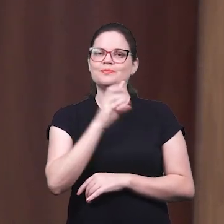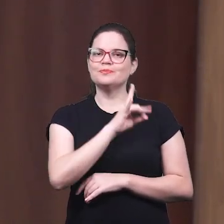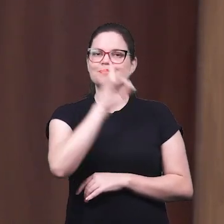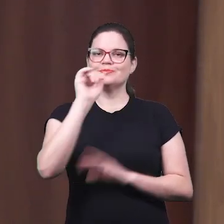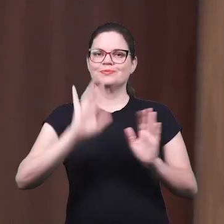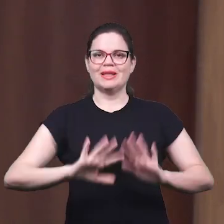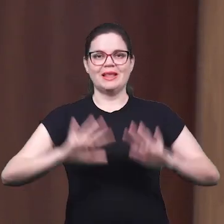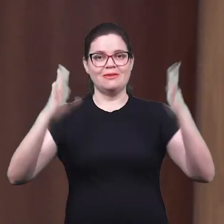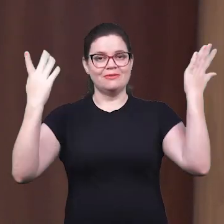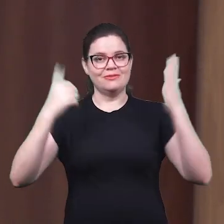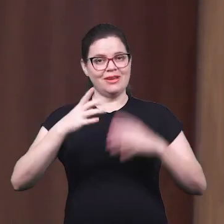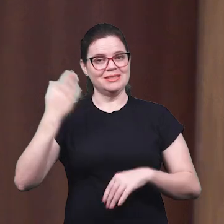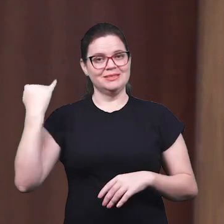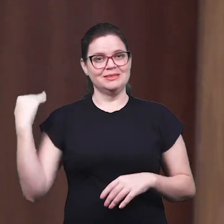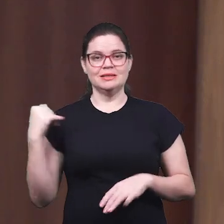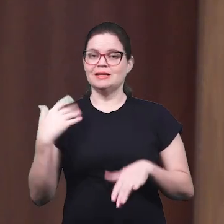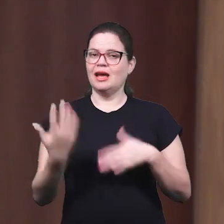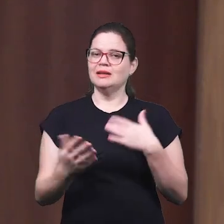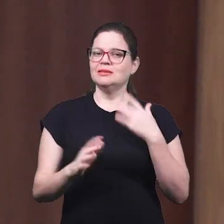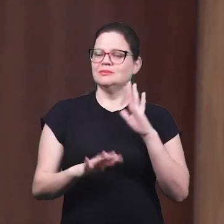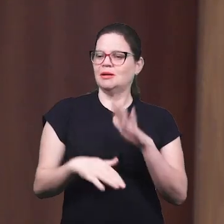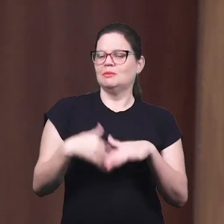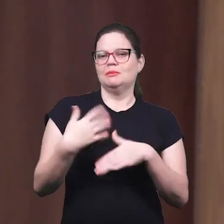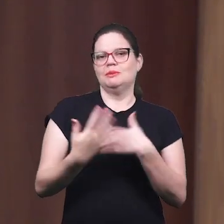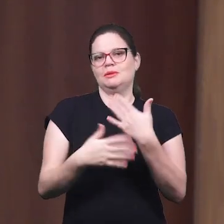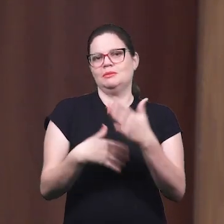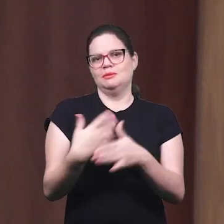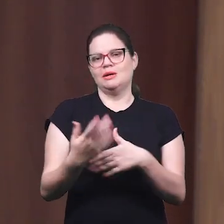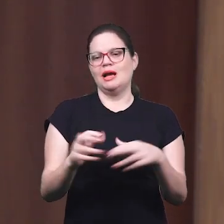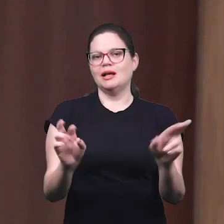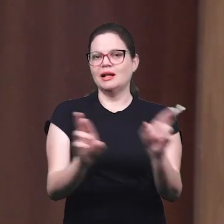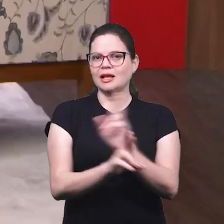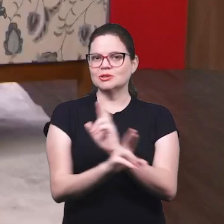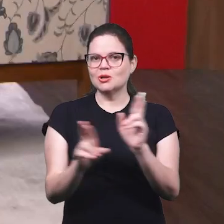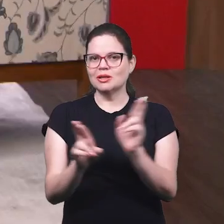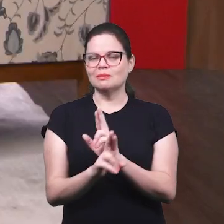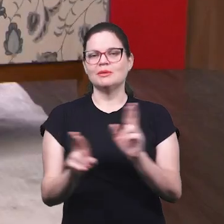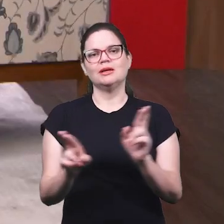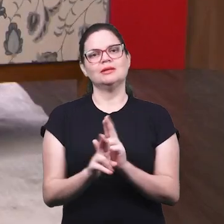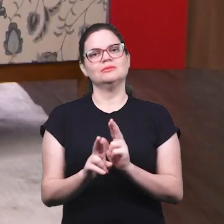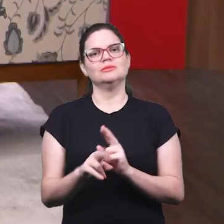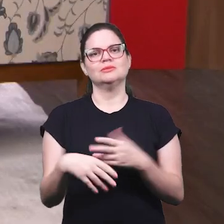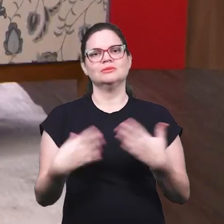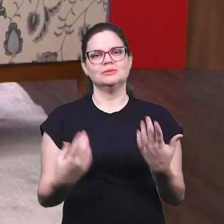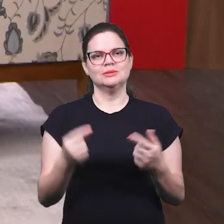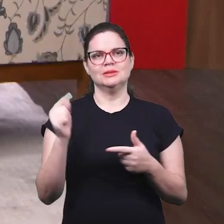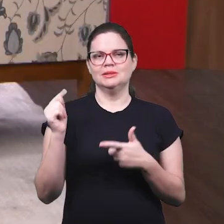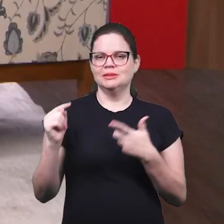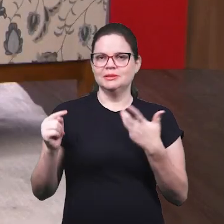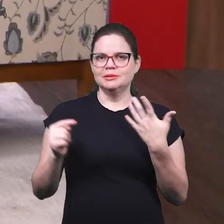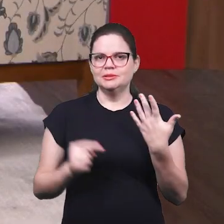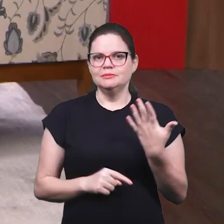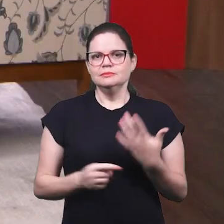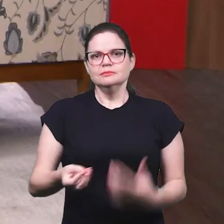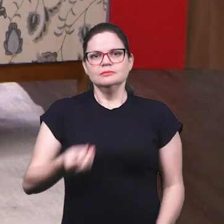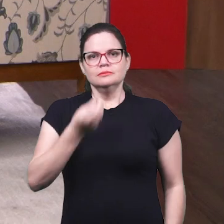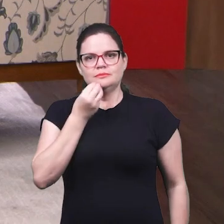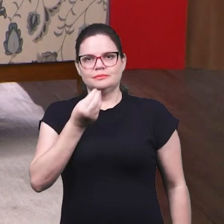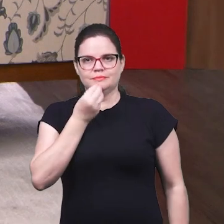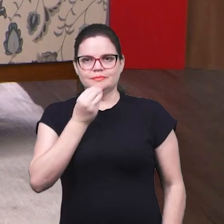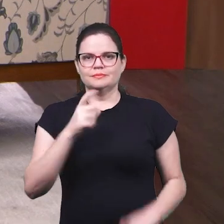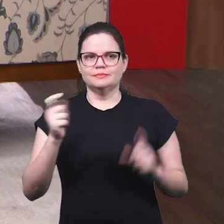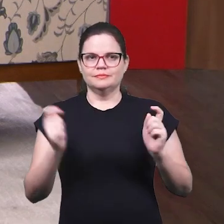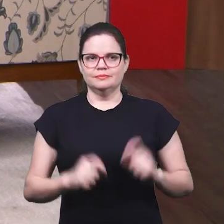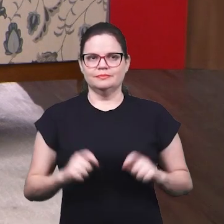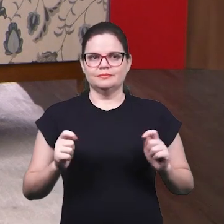do Jonas. Muito bom. E assim as coisas foram. Os relacionamentos foram gerando oportunidades, né? Eu no palácio,